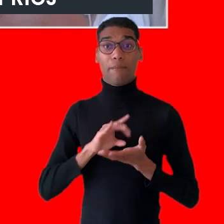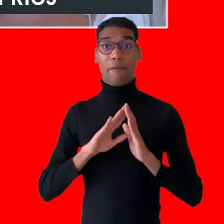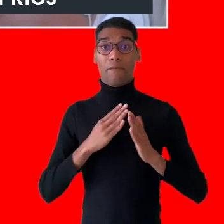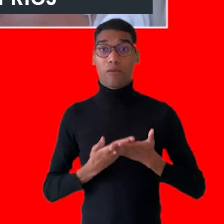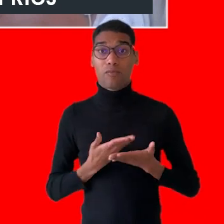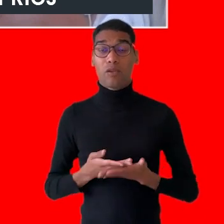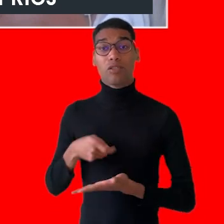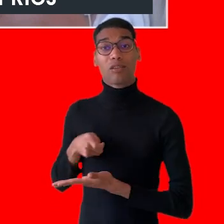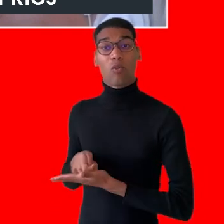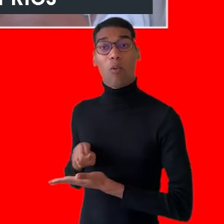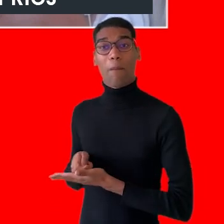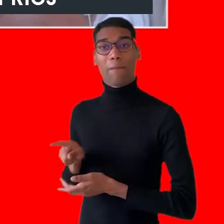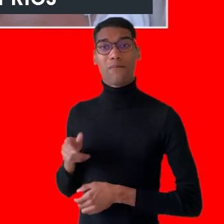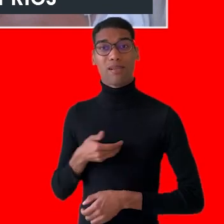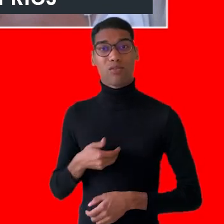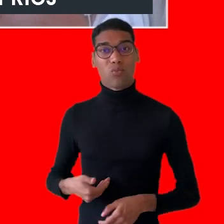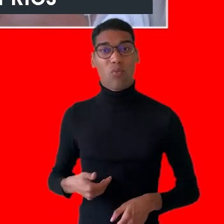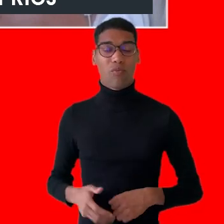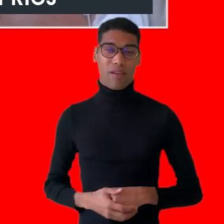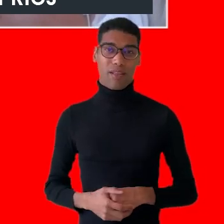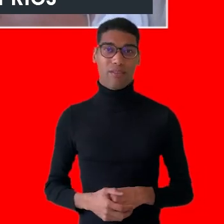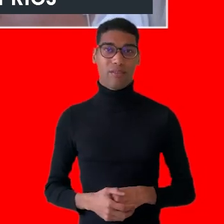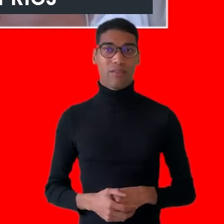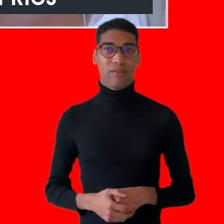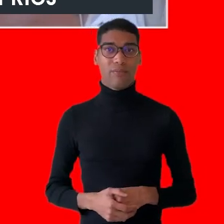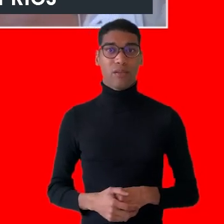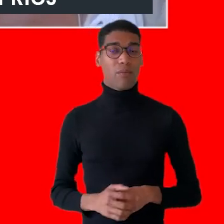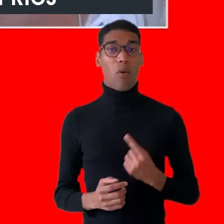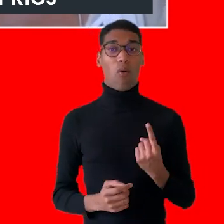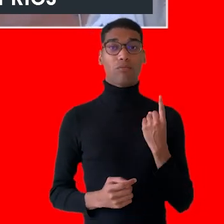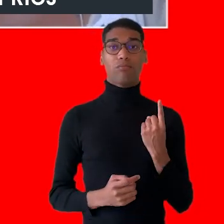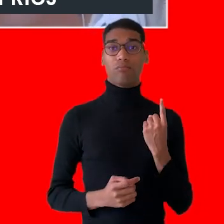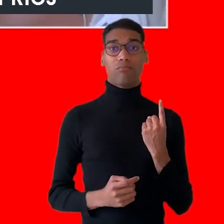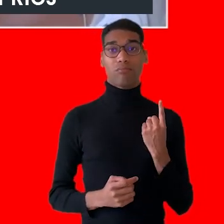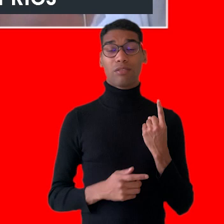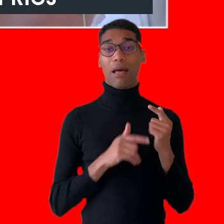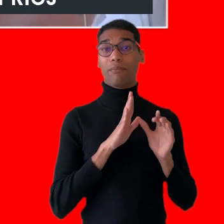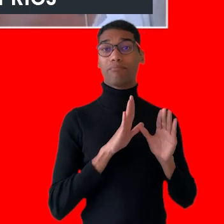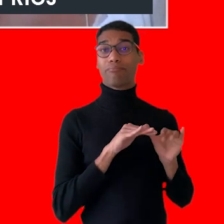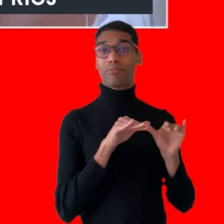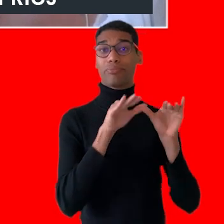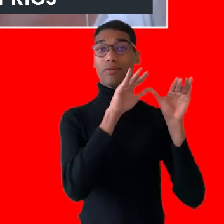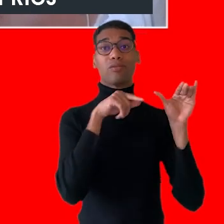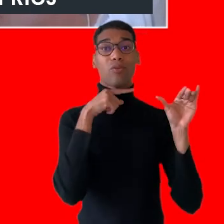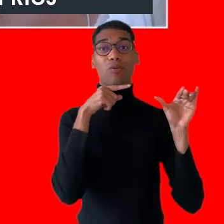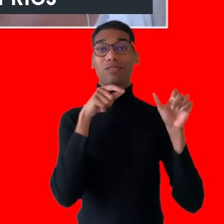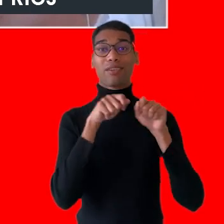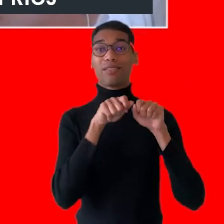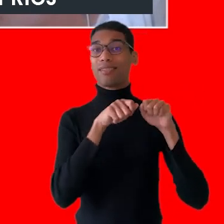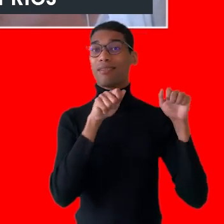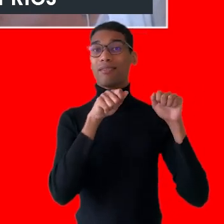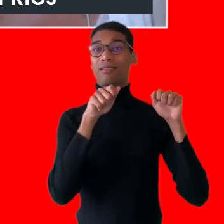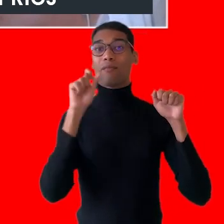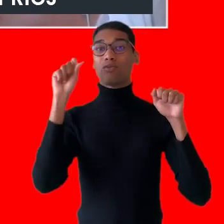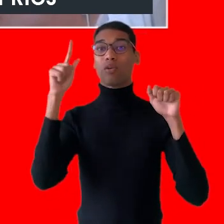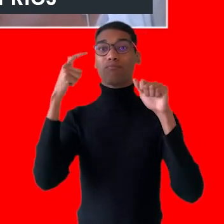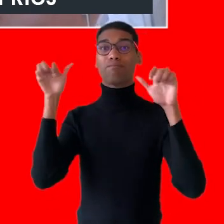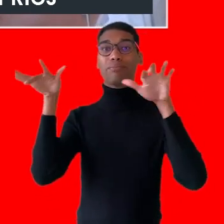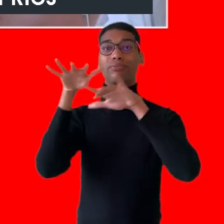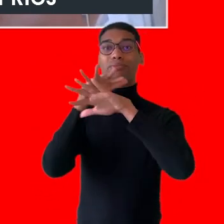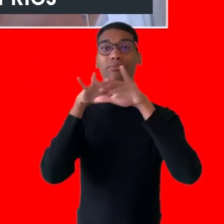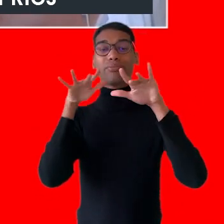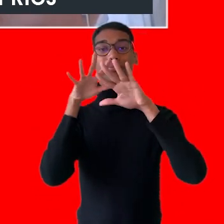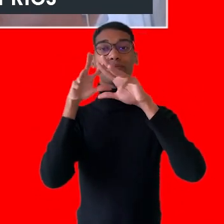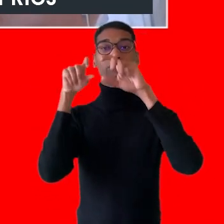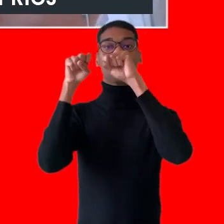nas escolas, cobrar do governo. Uma andorinha só não consegue fazer verão, né? Então imagine, a gente o